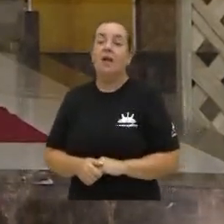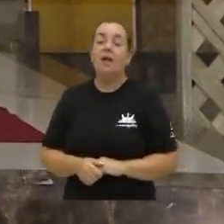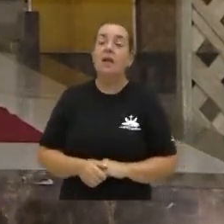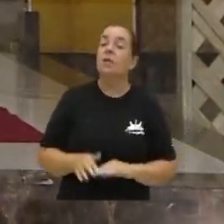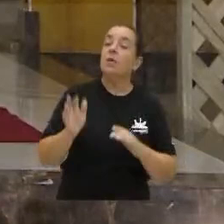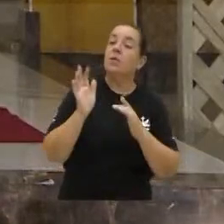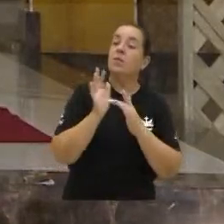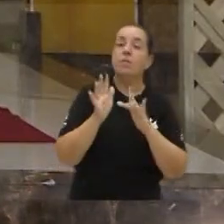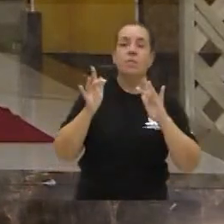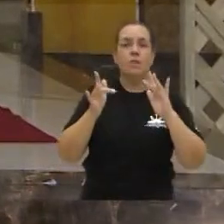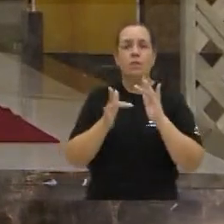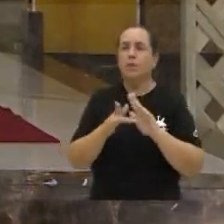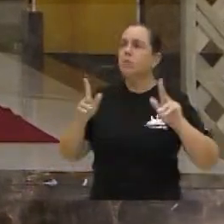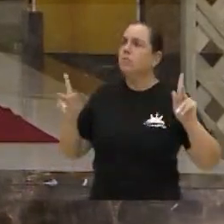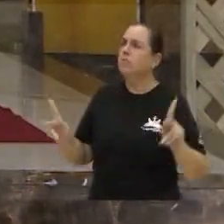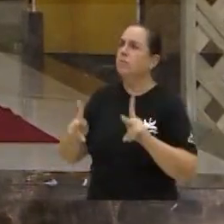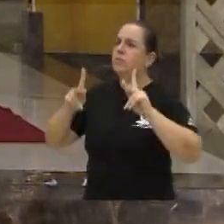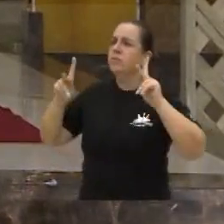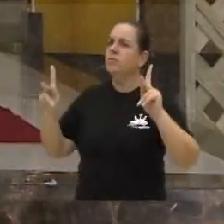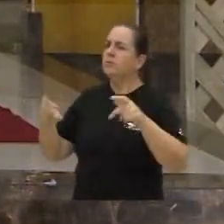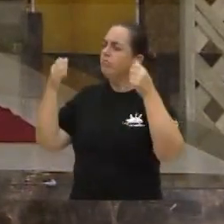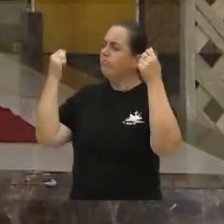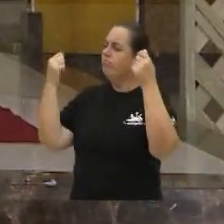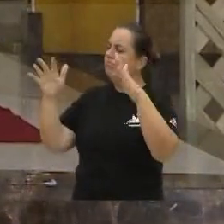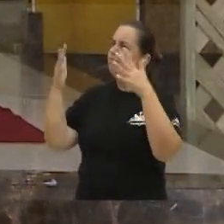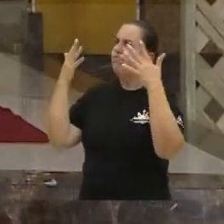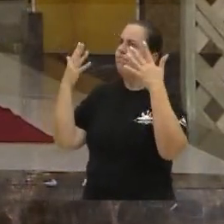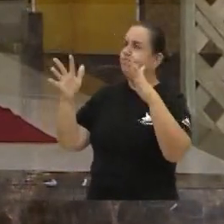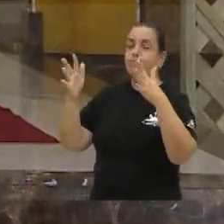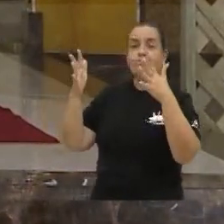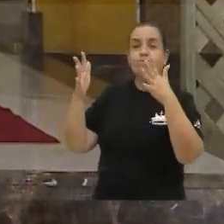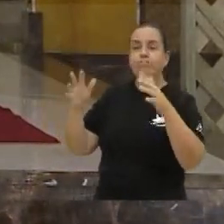Cristo venceu, aleluia,